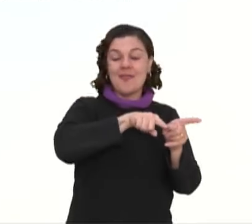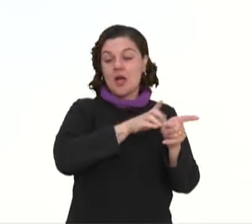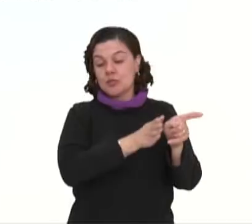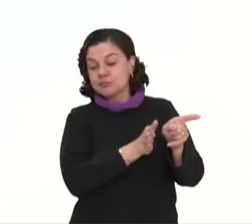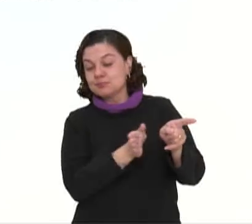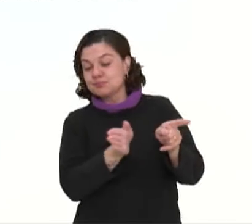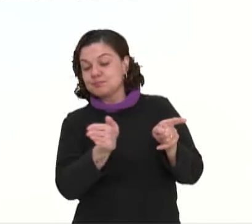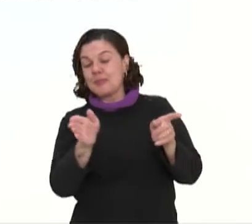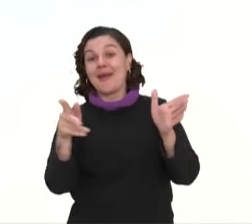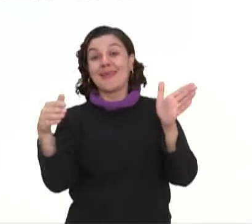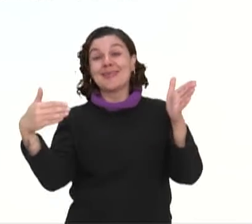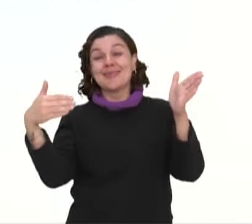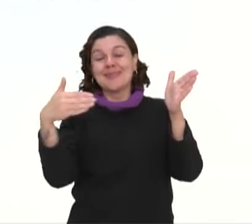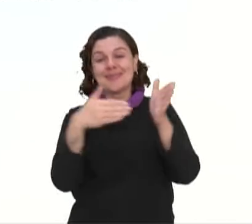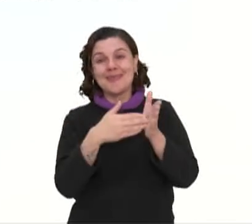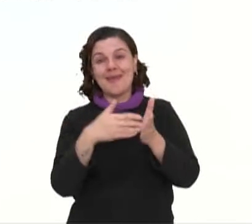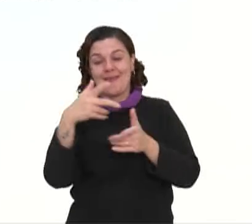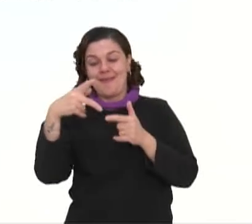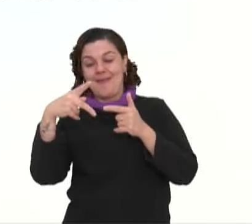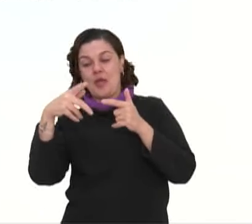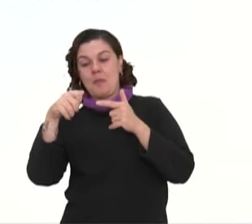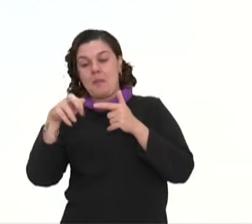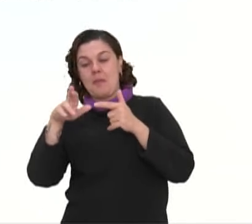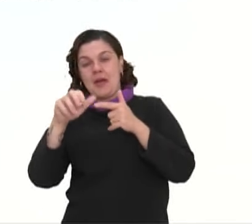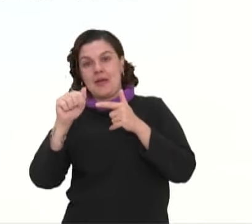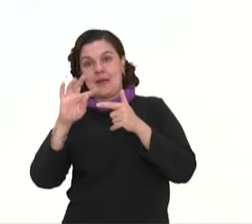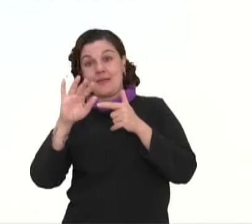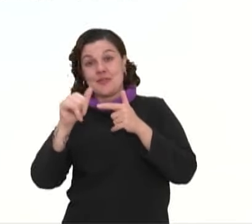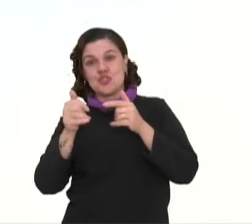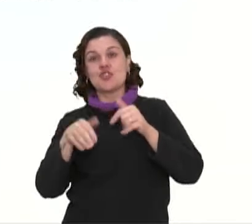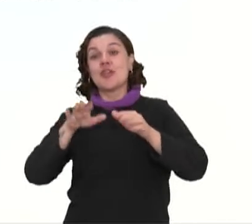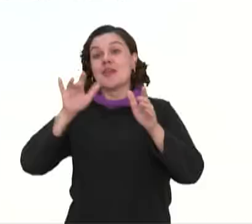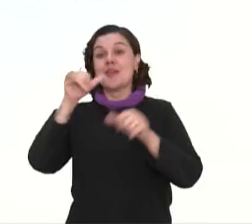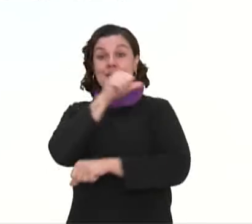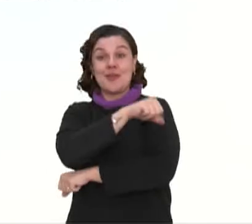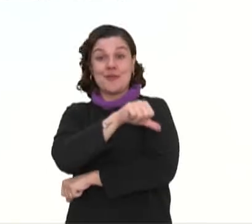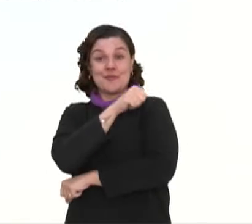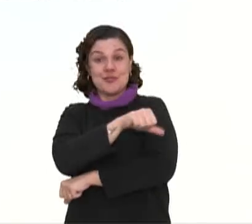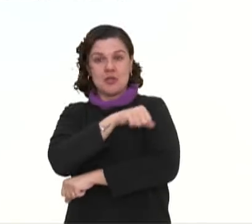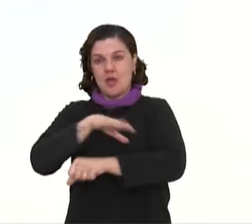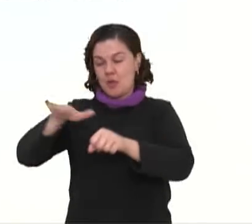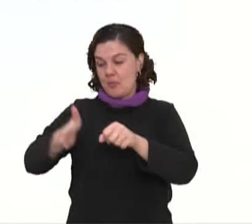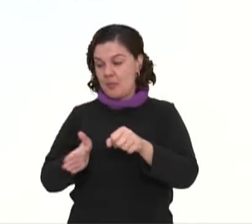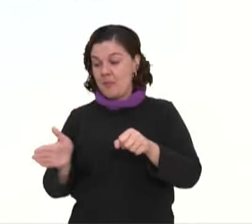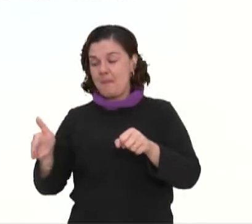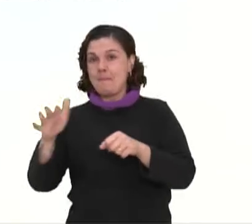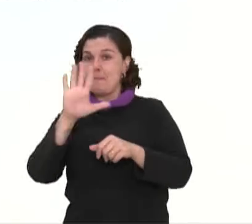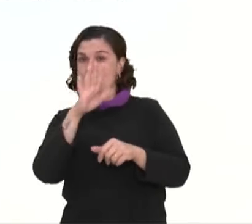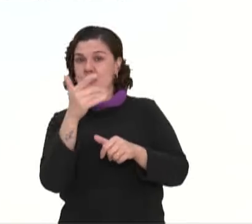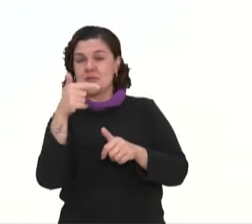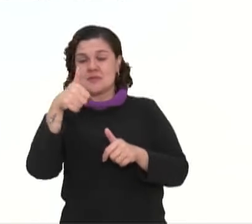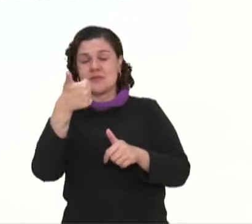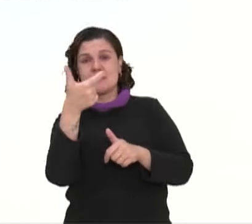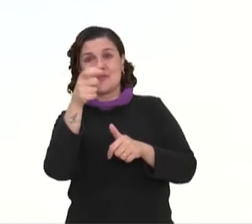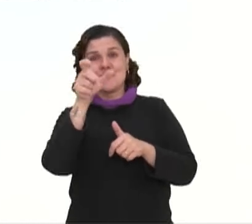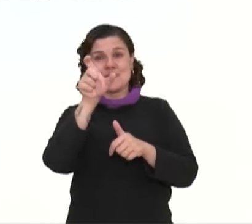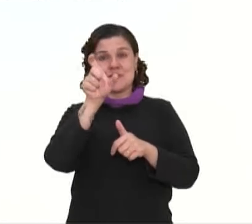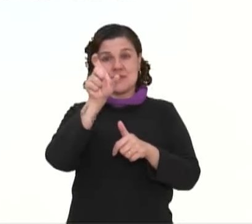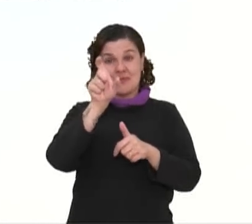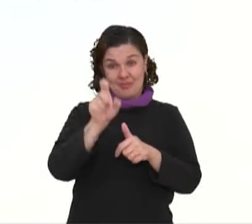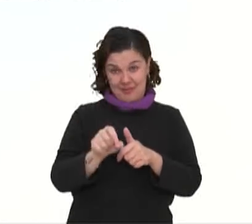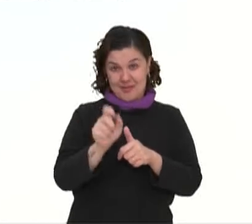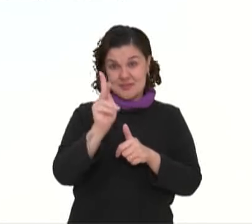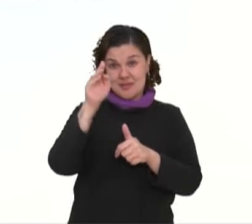do Rio de Janeiro. Essa estrada, pelo caminho velho, tem um total de 710 quilômetros de